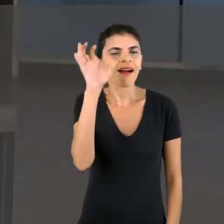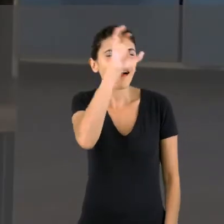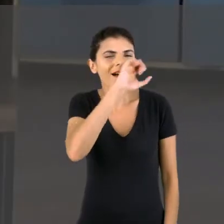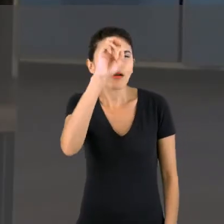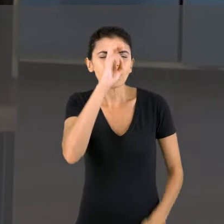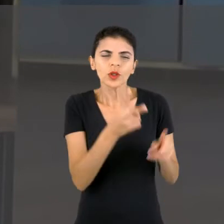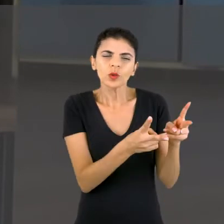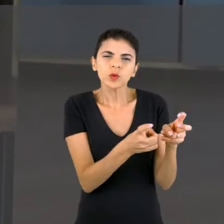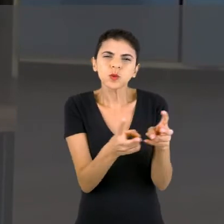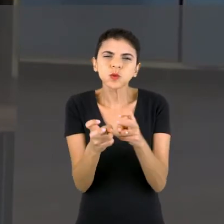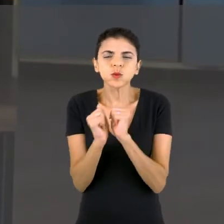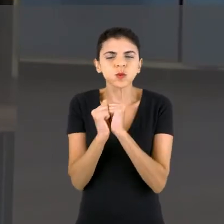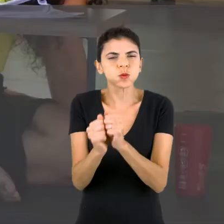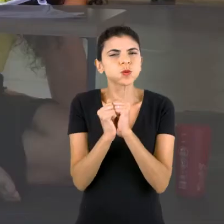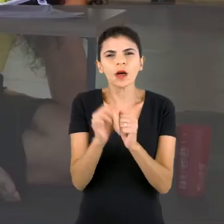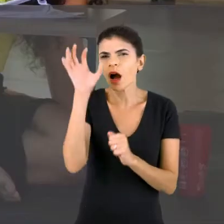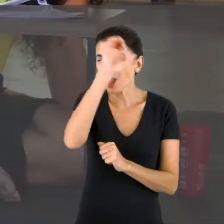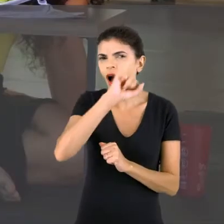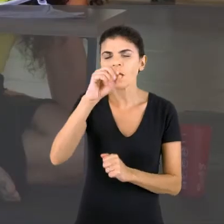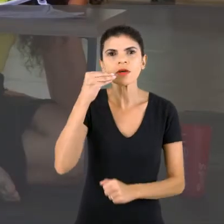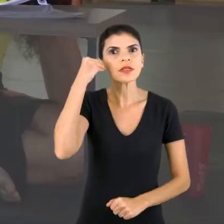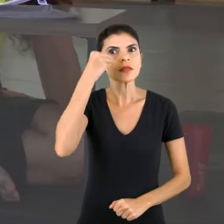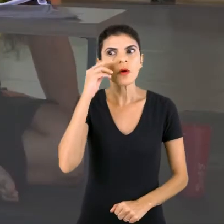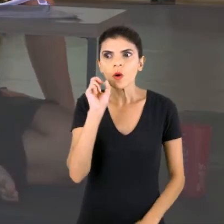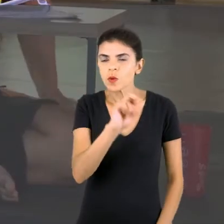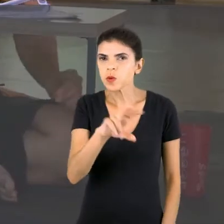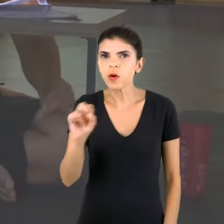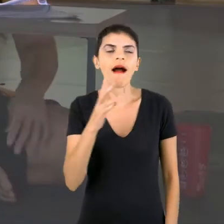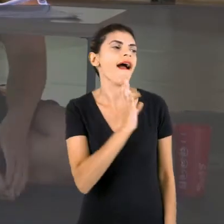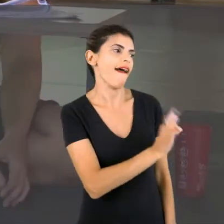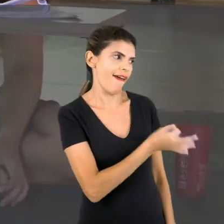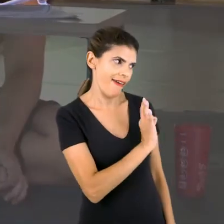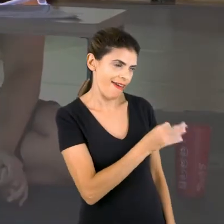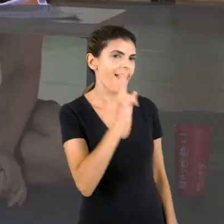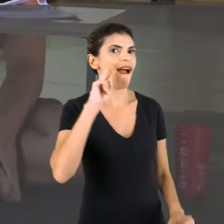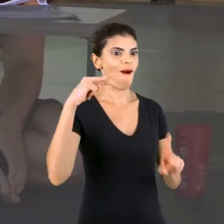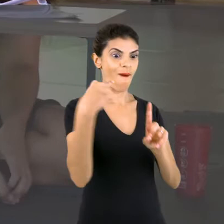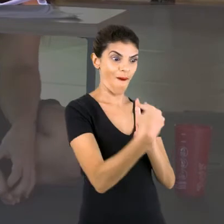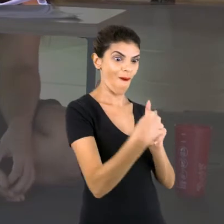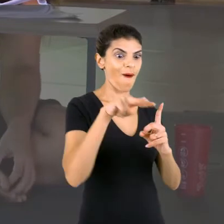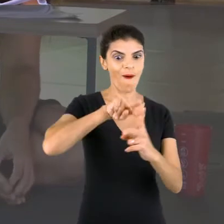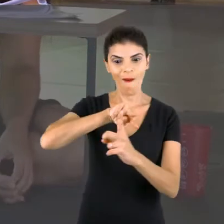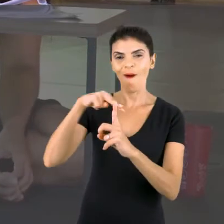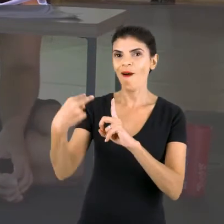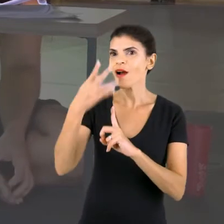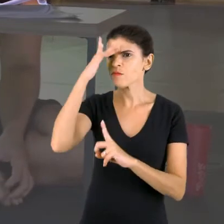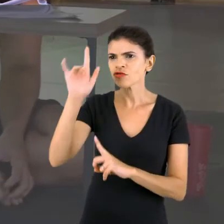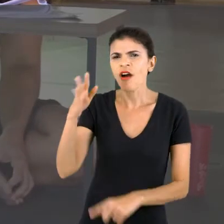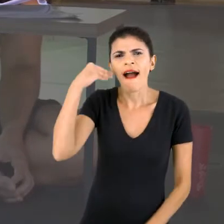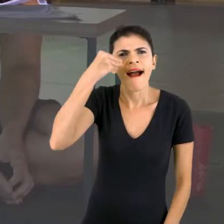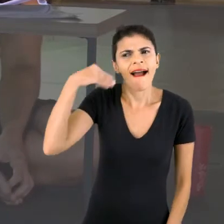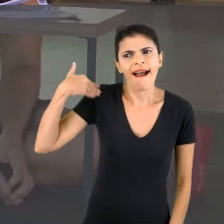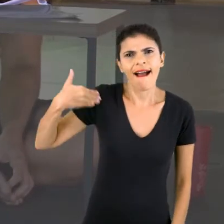gente aprende junto com esses artistas, né? A gente aprende com a experiência dessas pessoas, né? Do outro, das companhias que tiveram